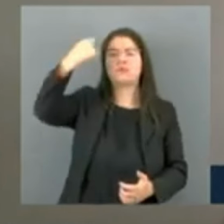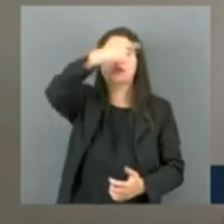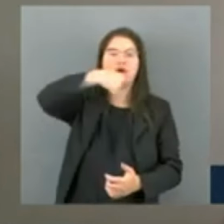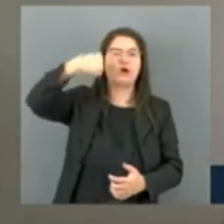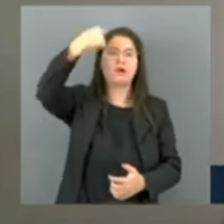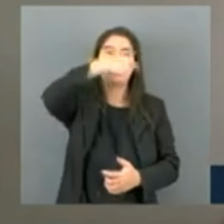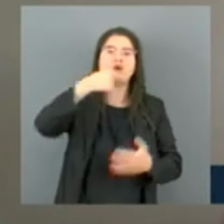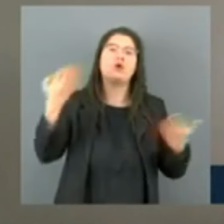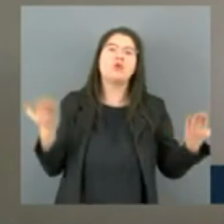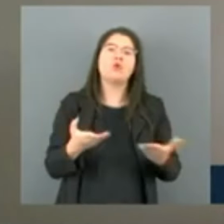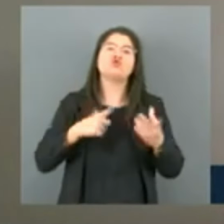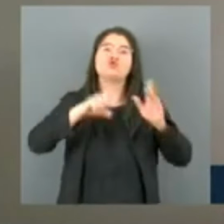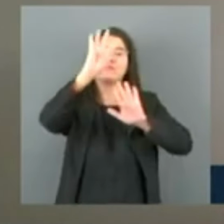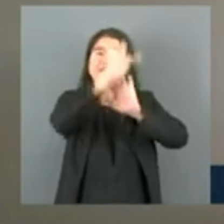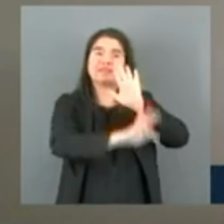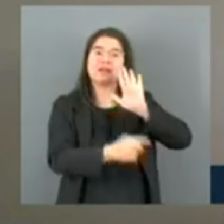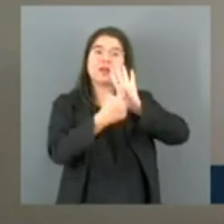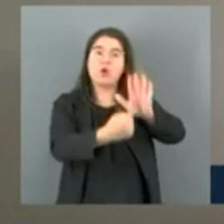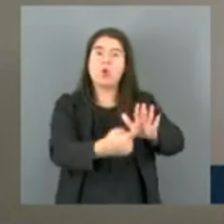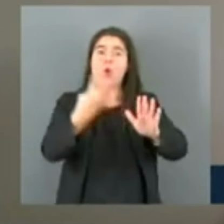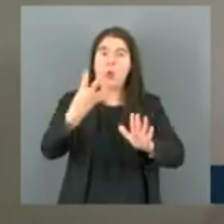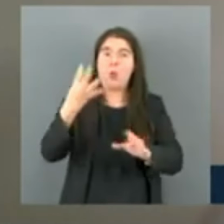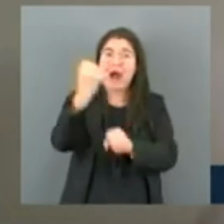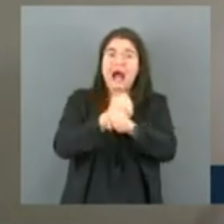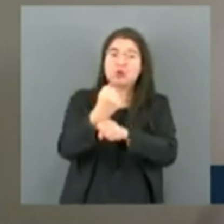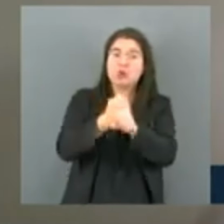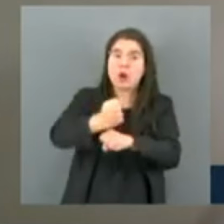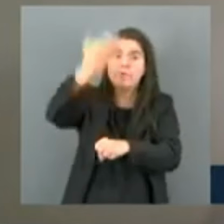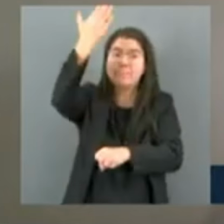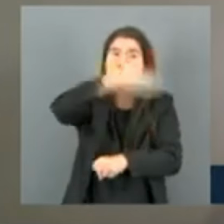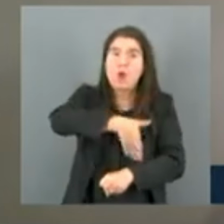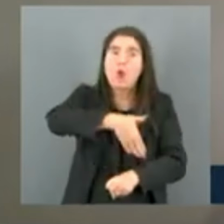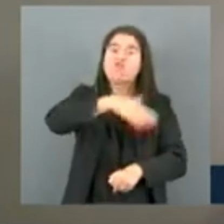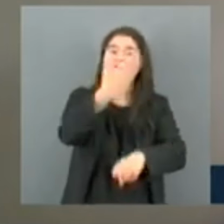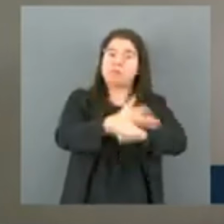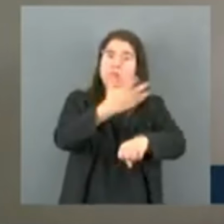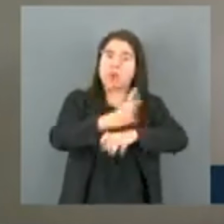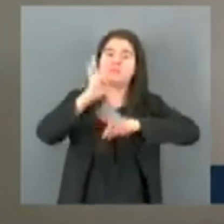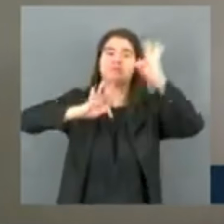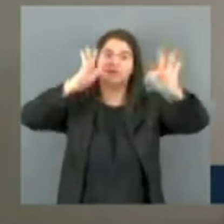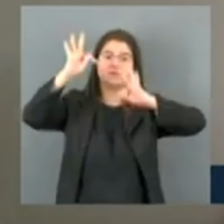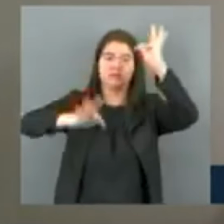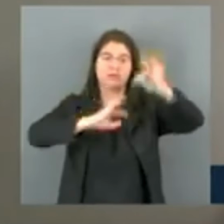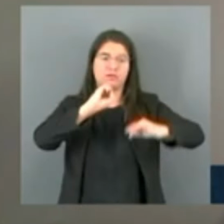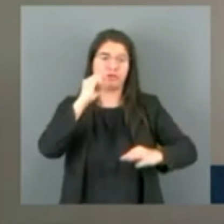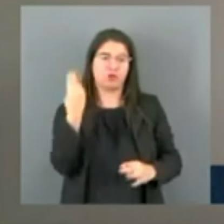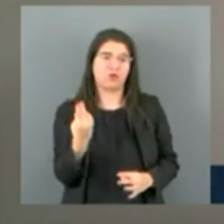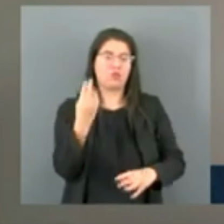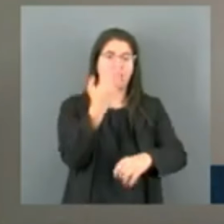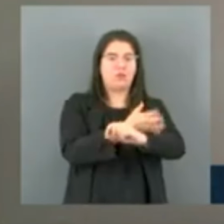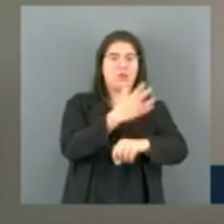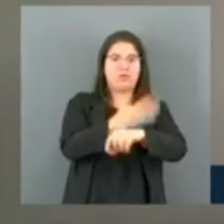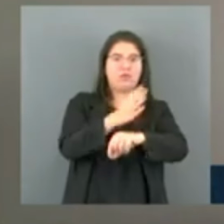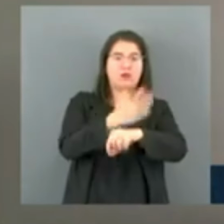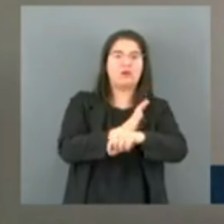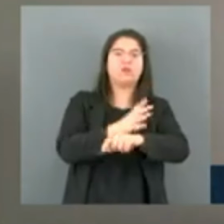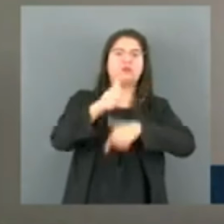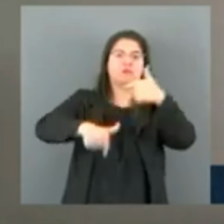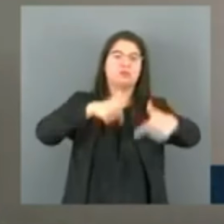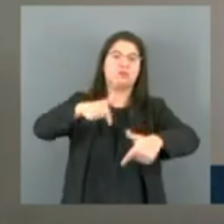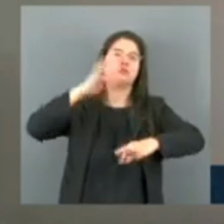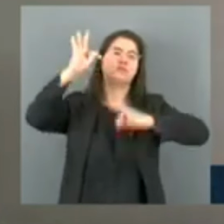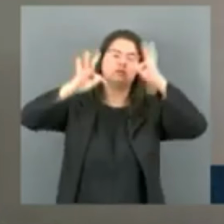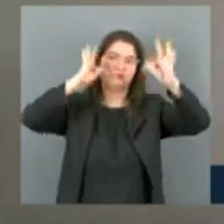hoje o texto ele prevê ou 4 anos comprovados de prática terapêutica ou práticas atuando na terapêutica da Ayurveda,